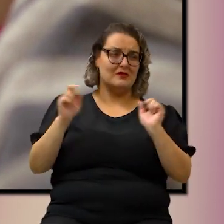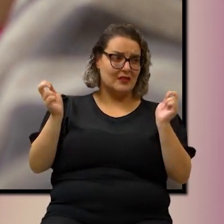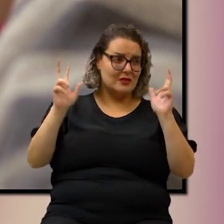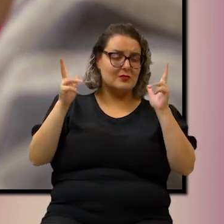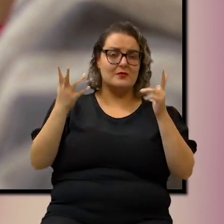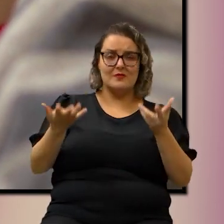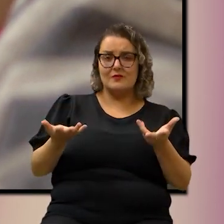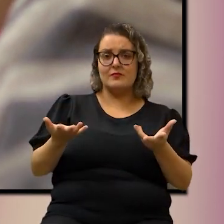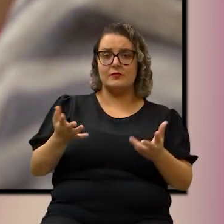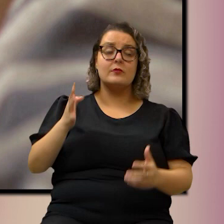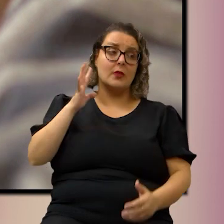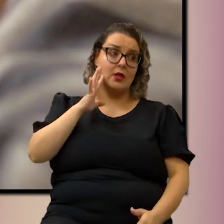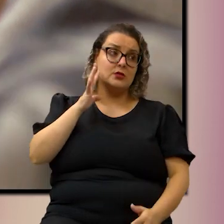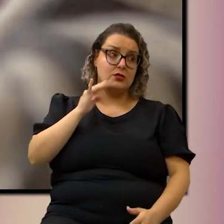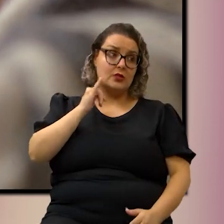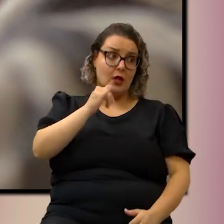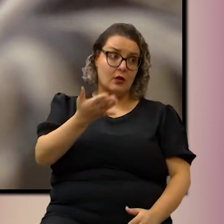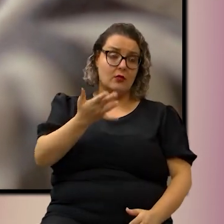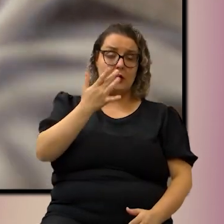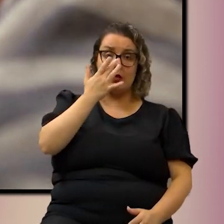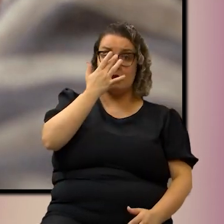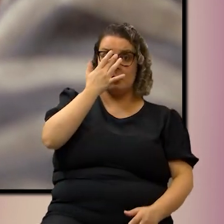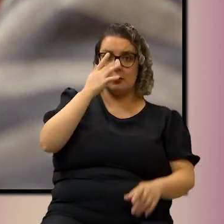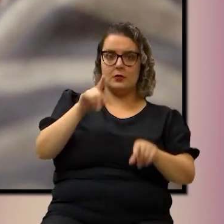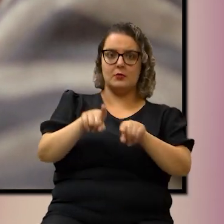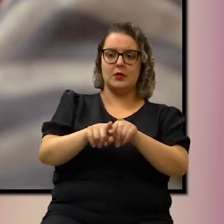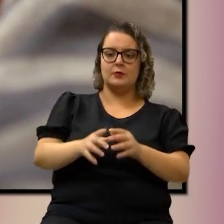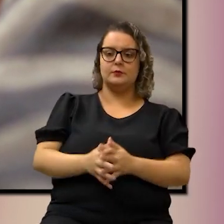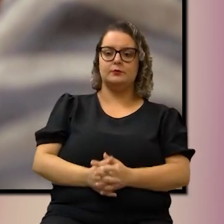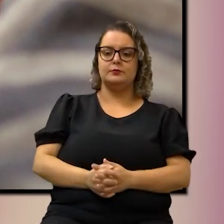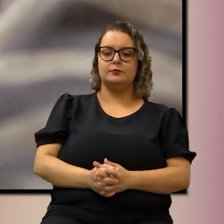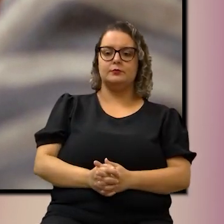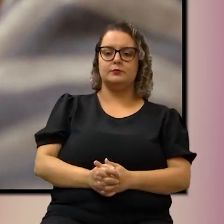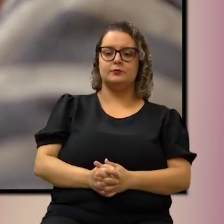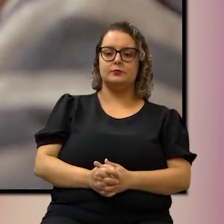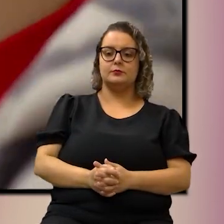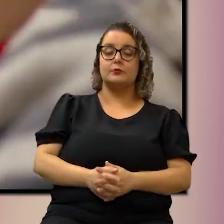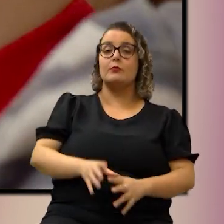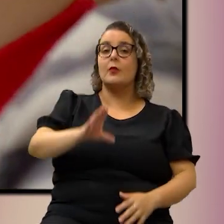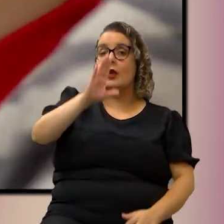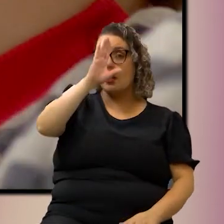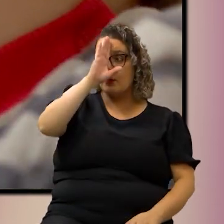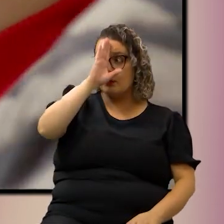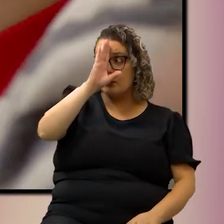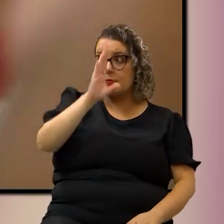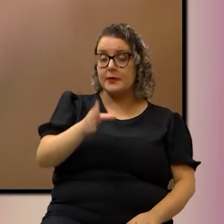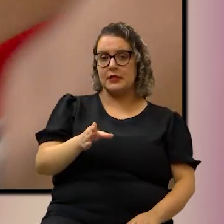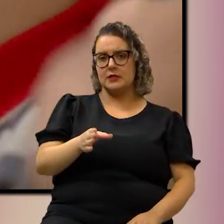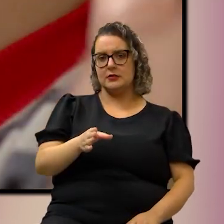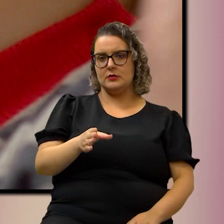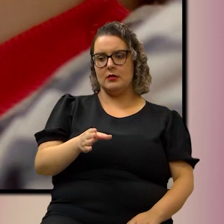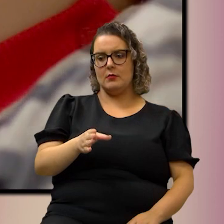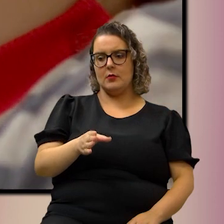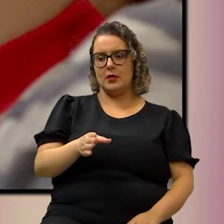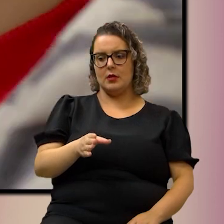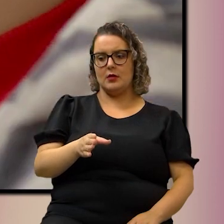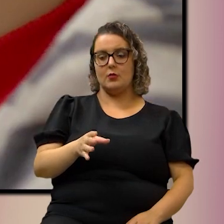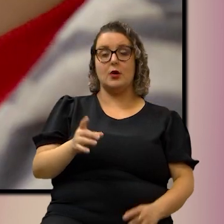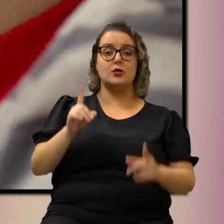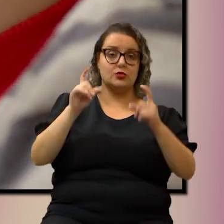eu preciso ficar mais atenta? Acho bacana você ter falado sobre isso. A principal